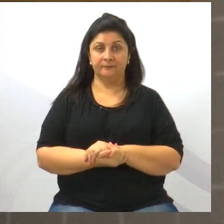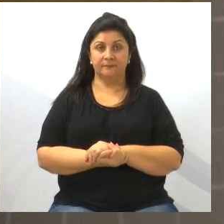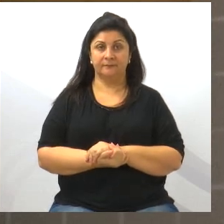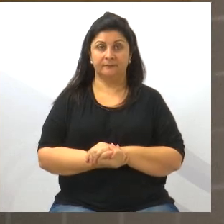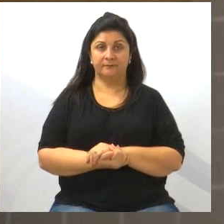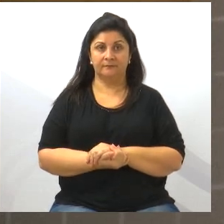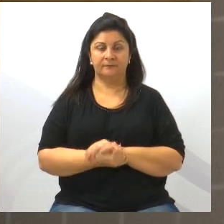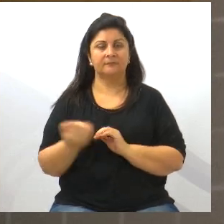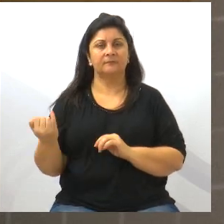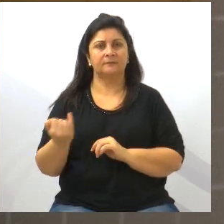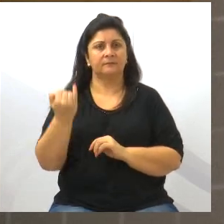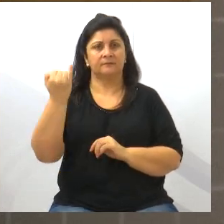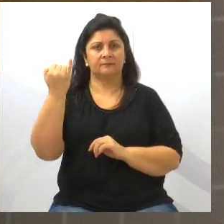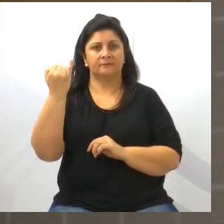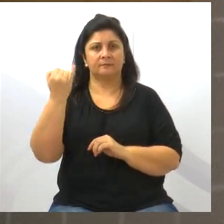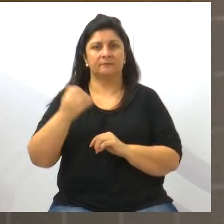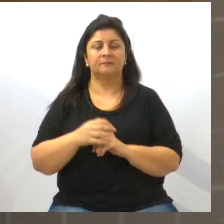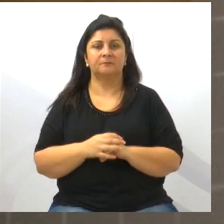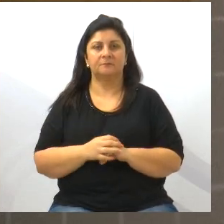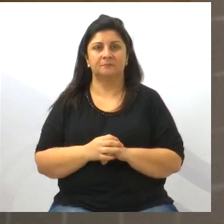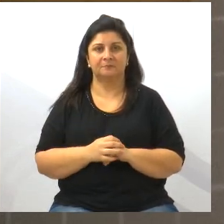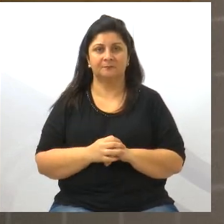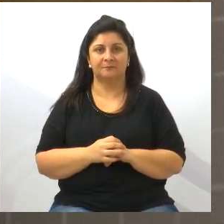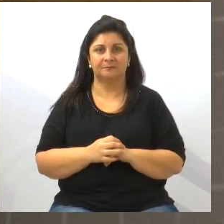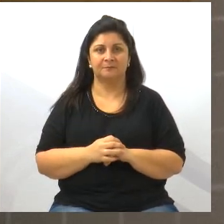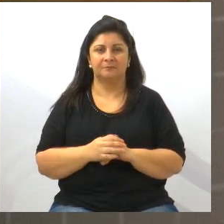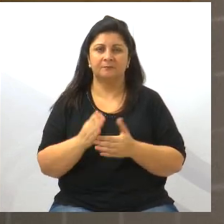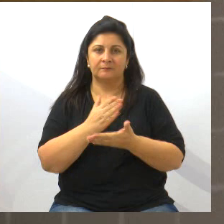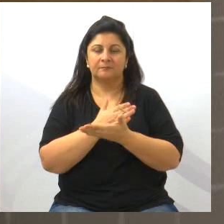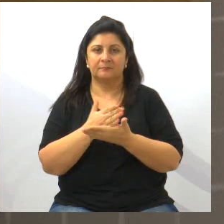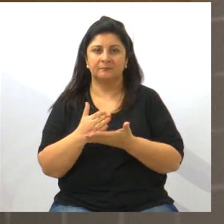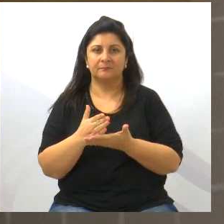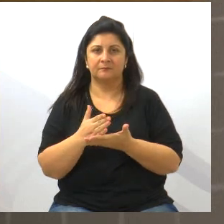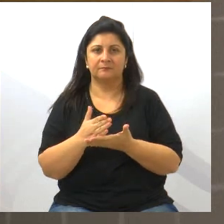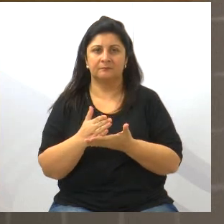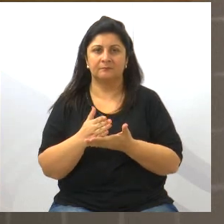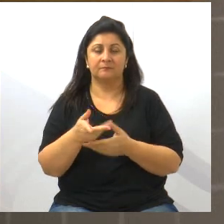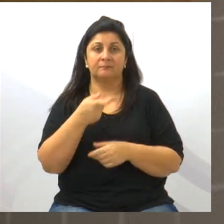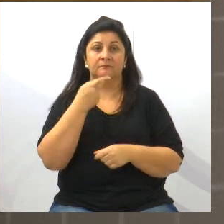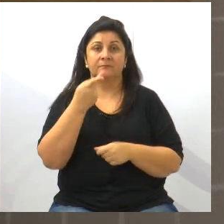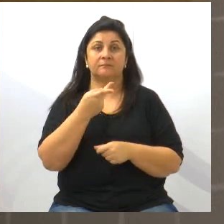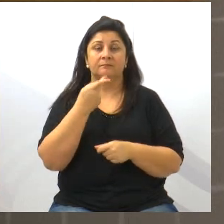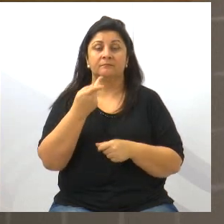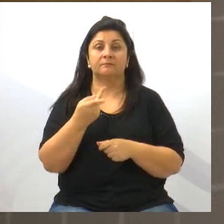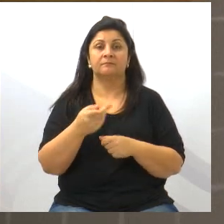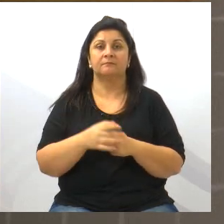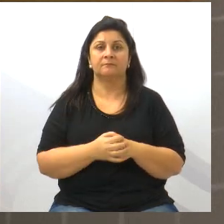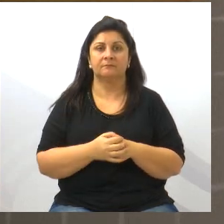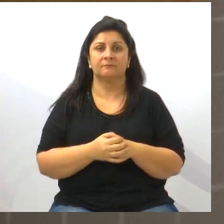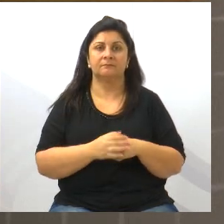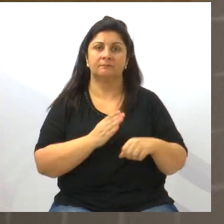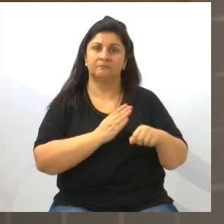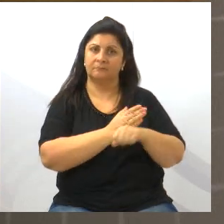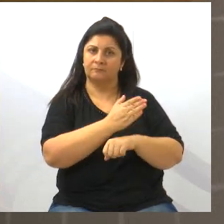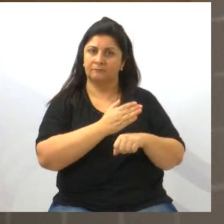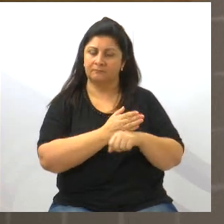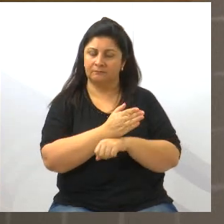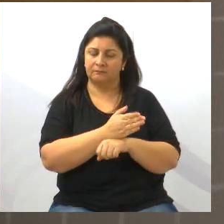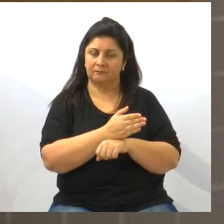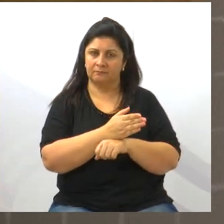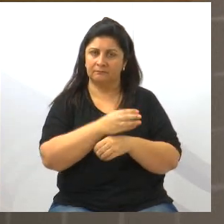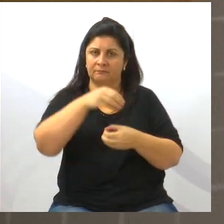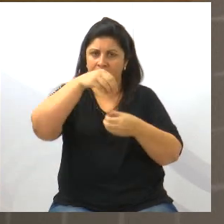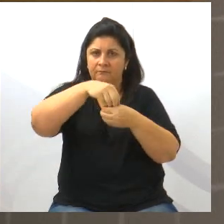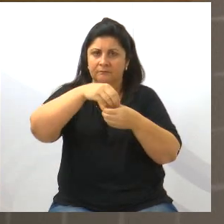É importante, a princípio, já dizer que participar de